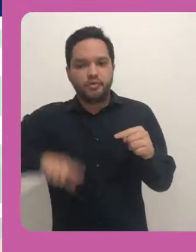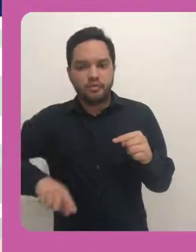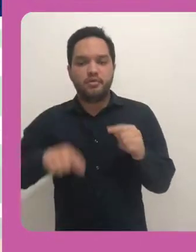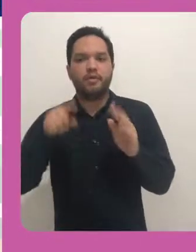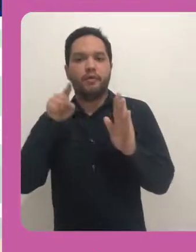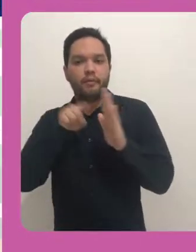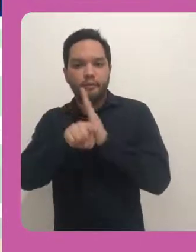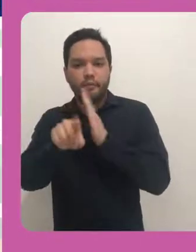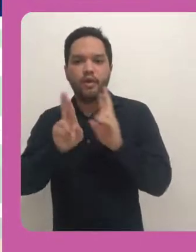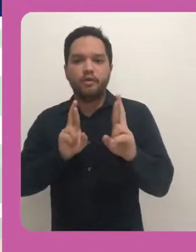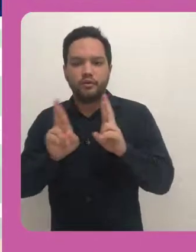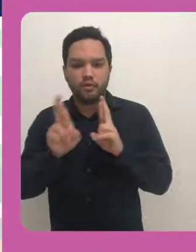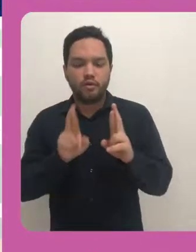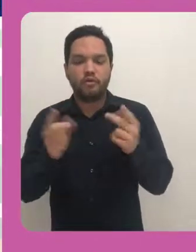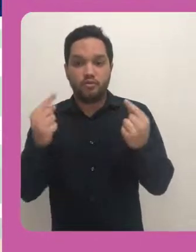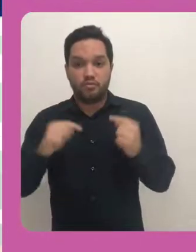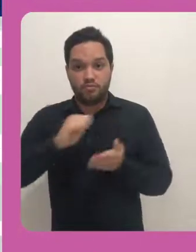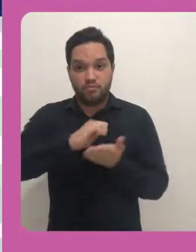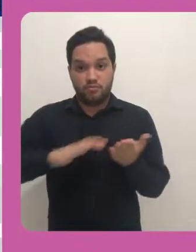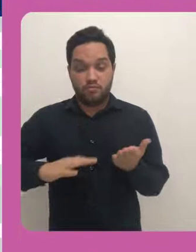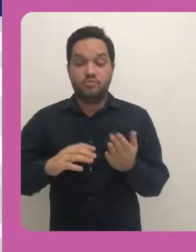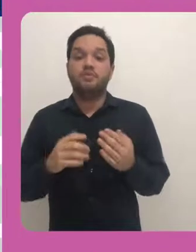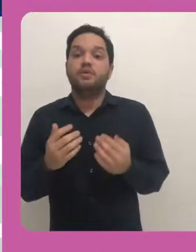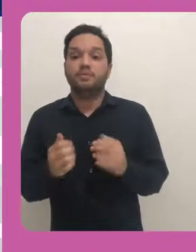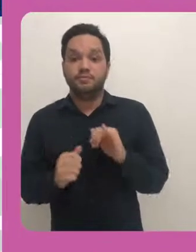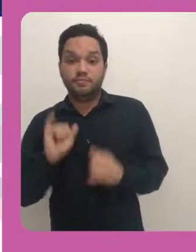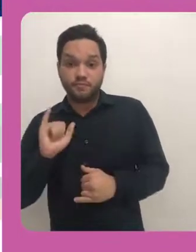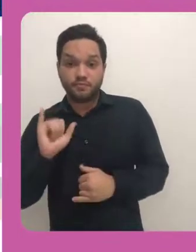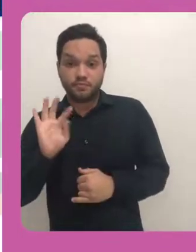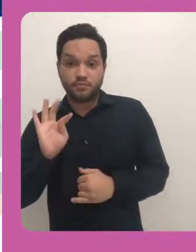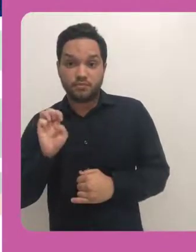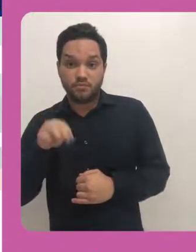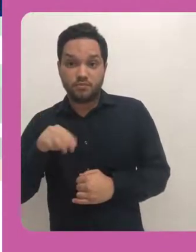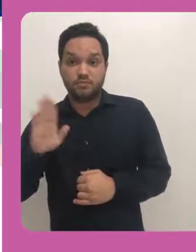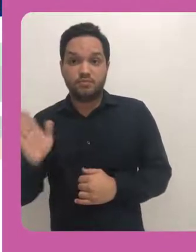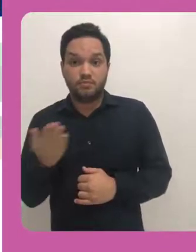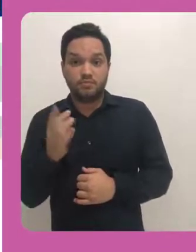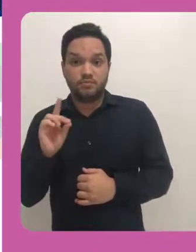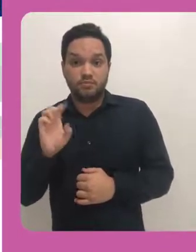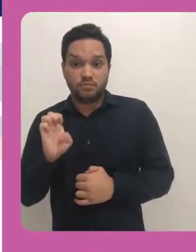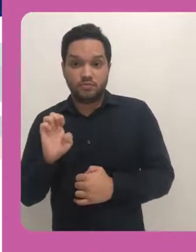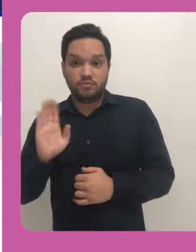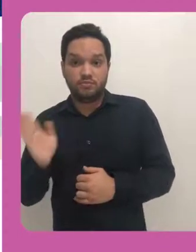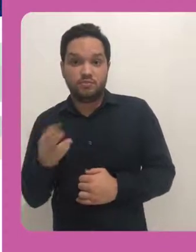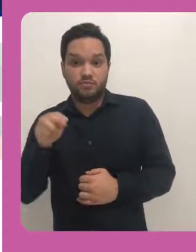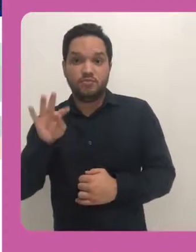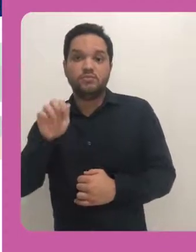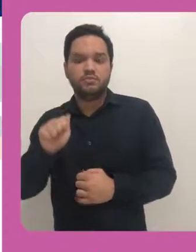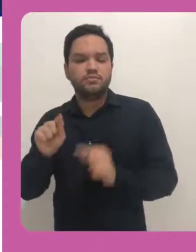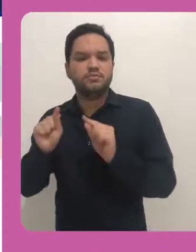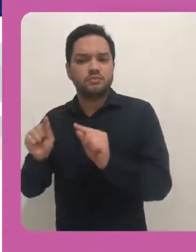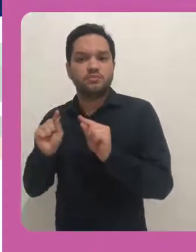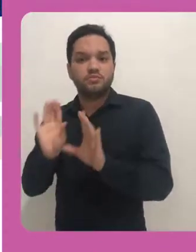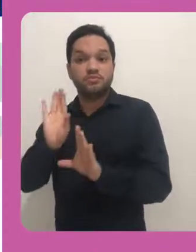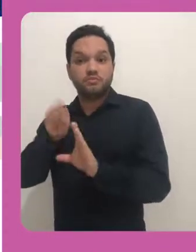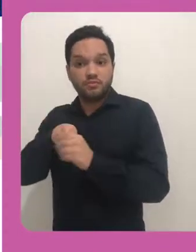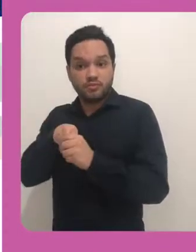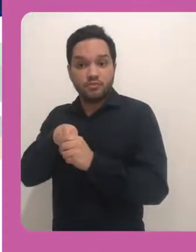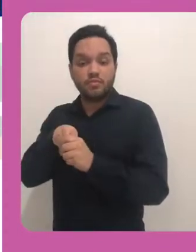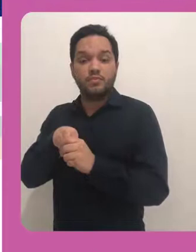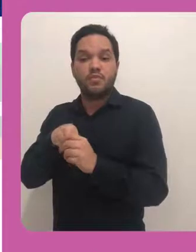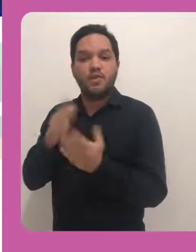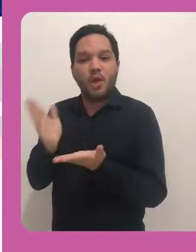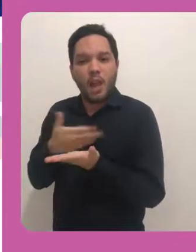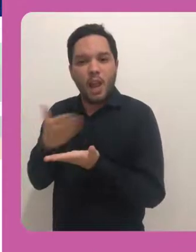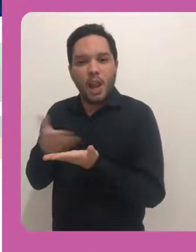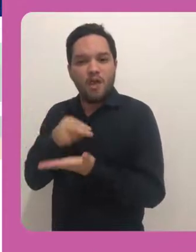programação, questionário e outra tarefa. O item de nota é um item que eu posso colocar dentro do livro